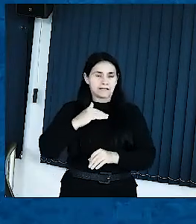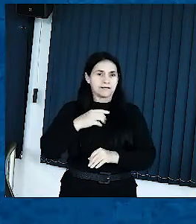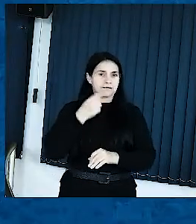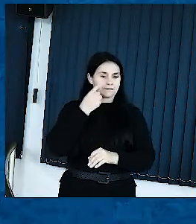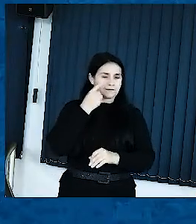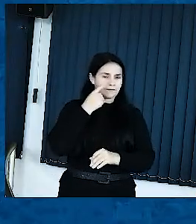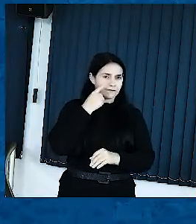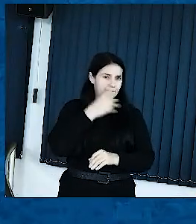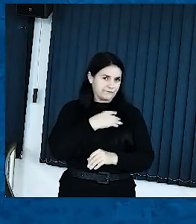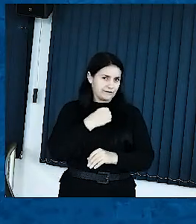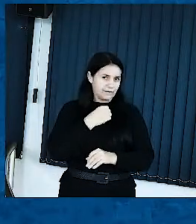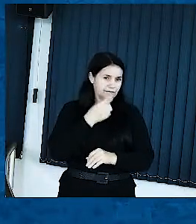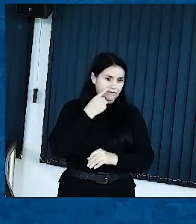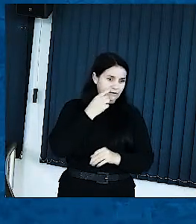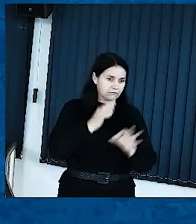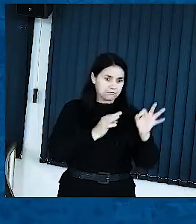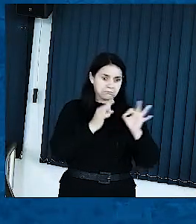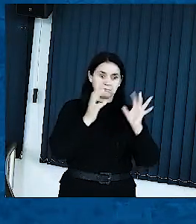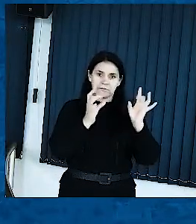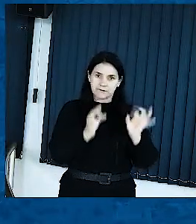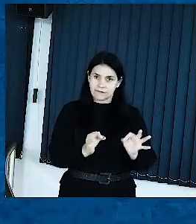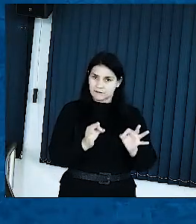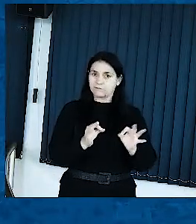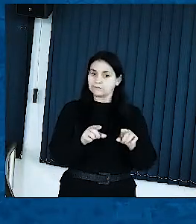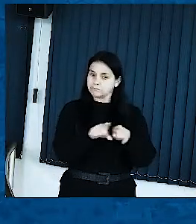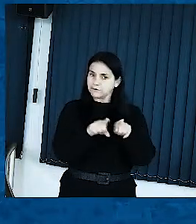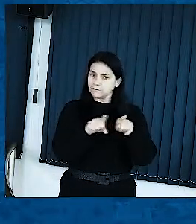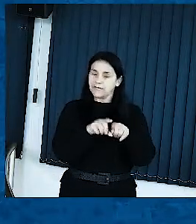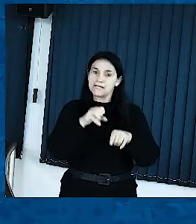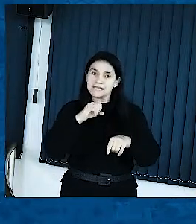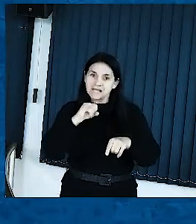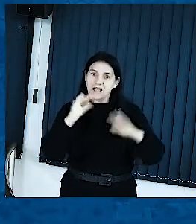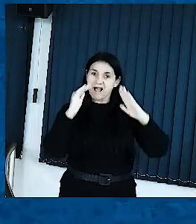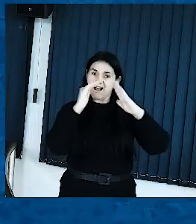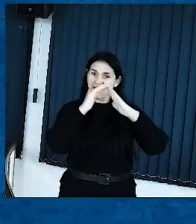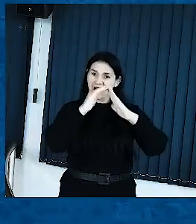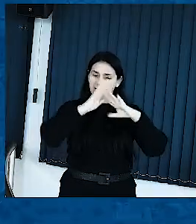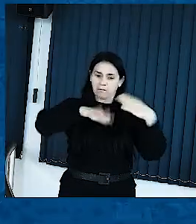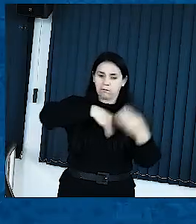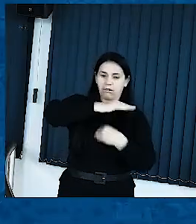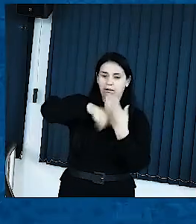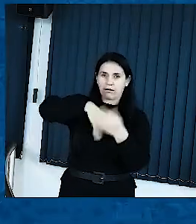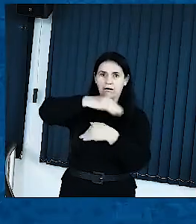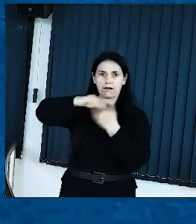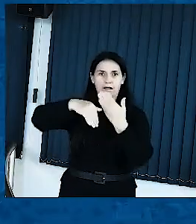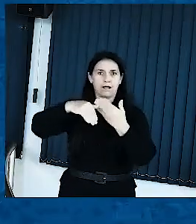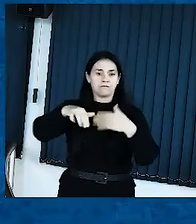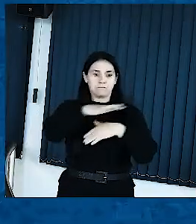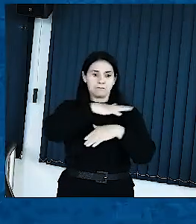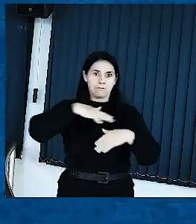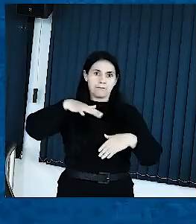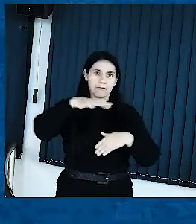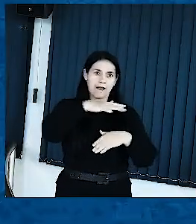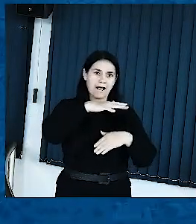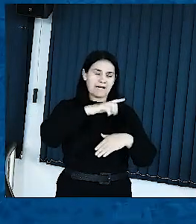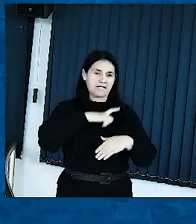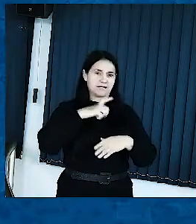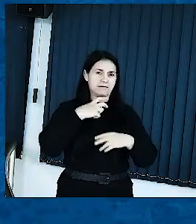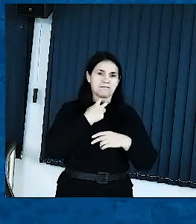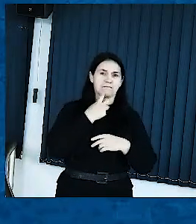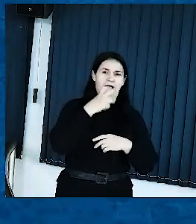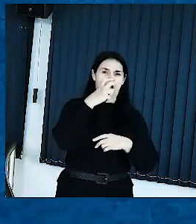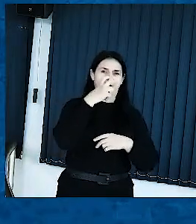de forma controlada, organizada. Se eu tenho um ambiente bagunçado, um ambiente com